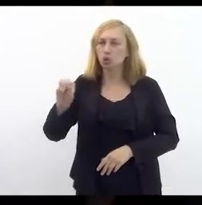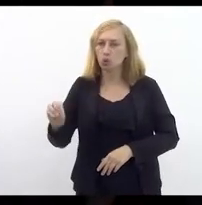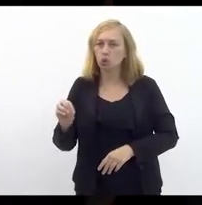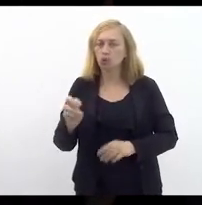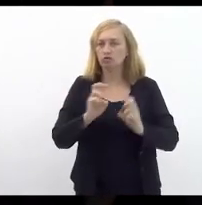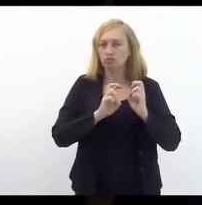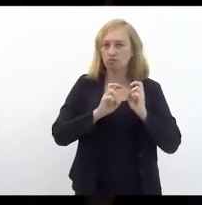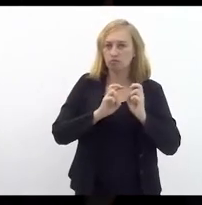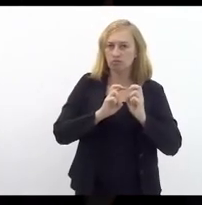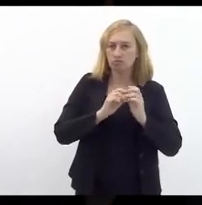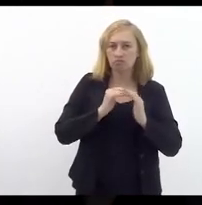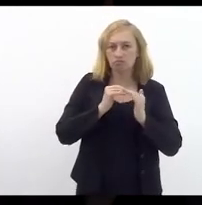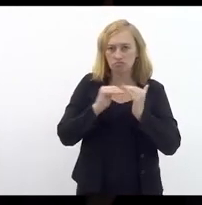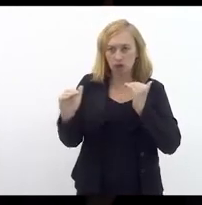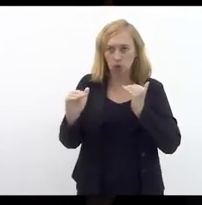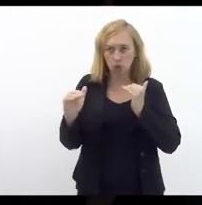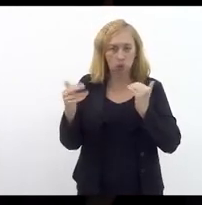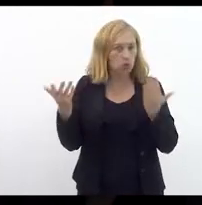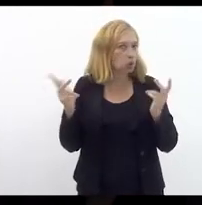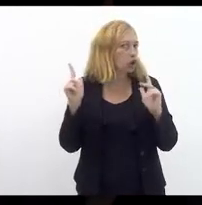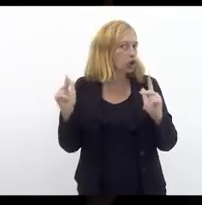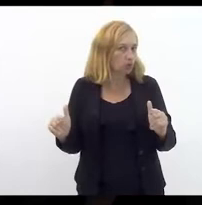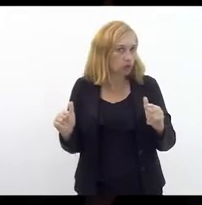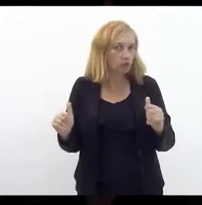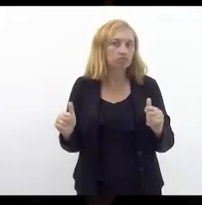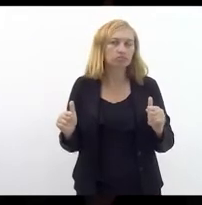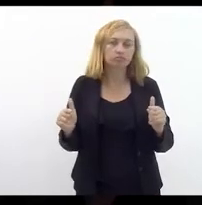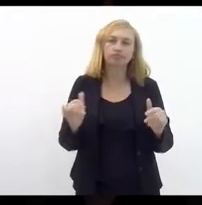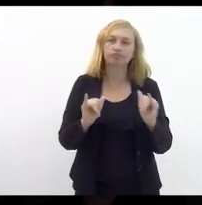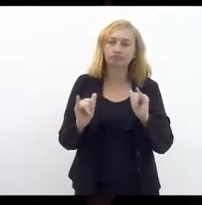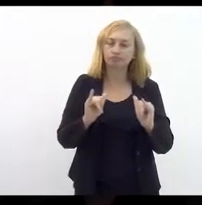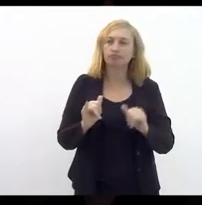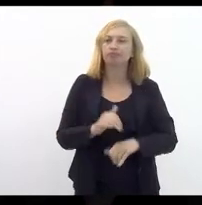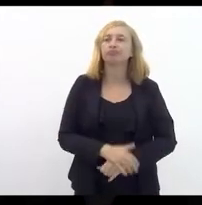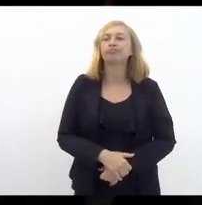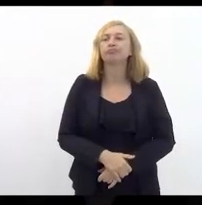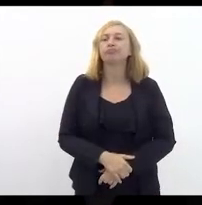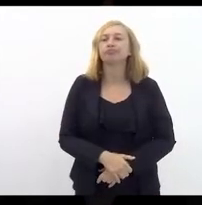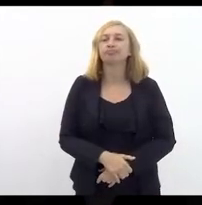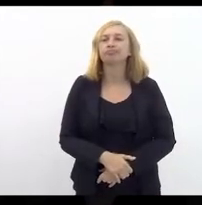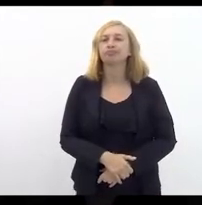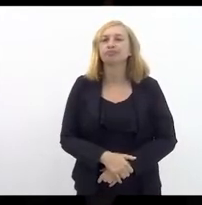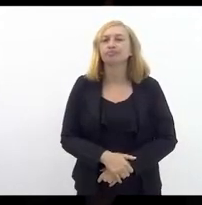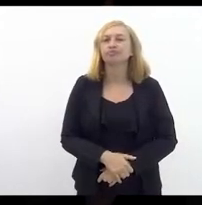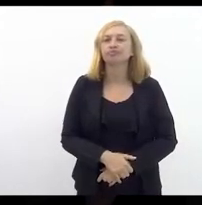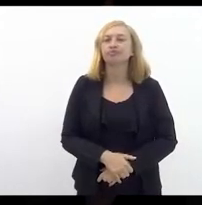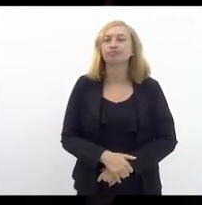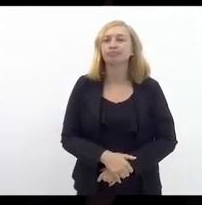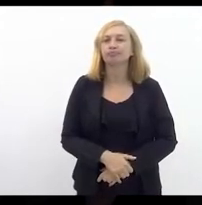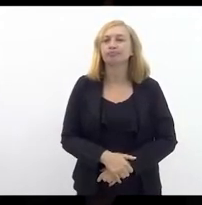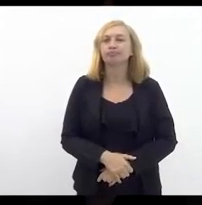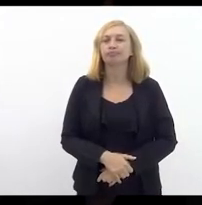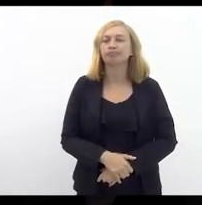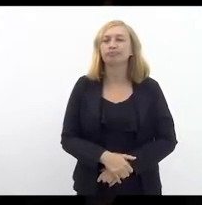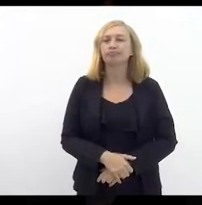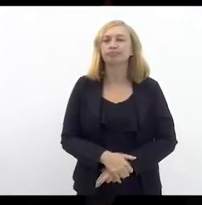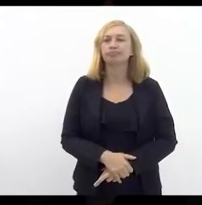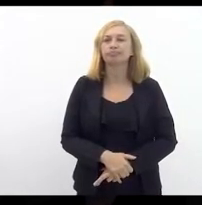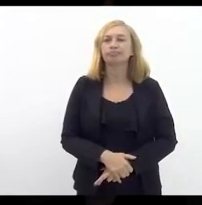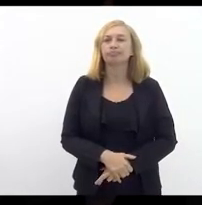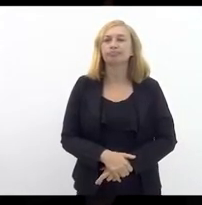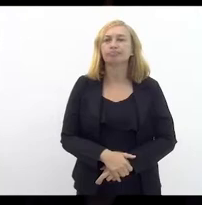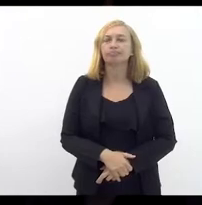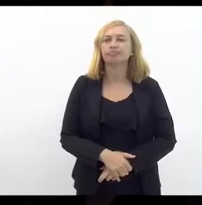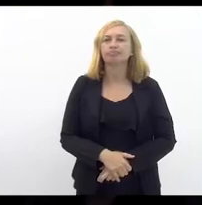metrô. Então, na verdade, é isso que funciona. Mas, com relação àquela colocação da Câmara